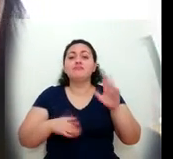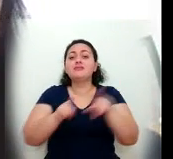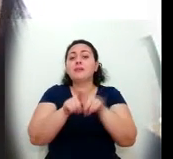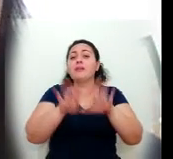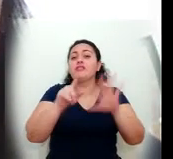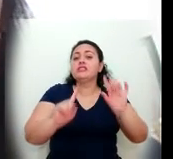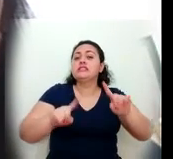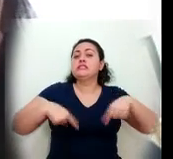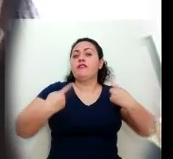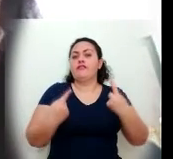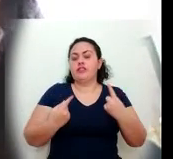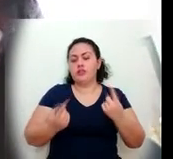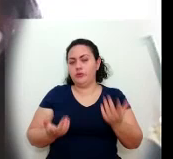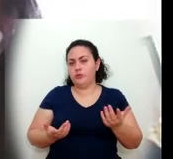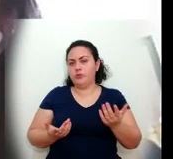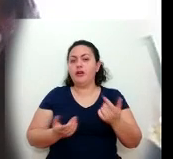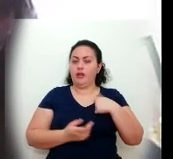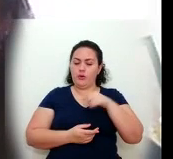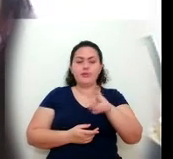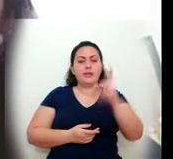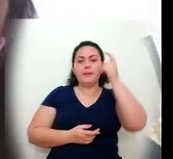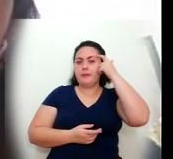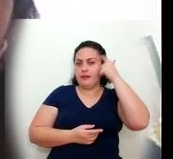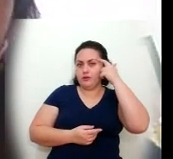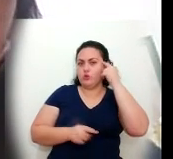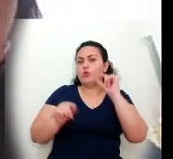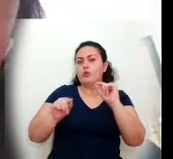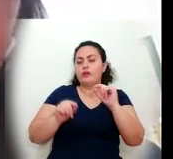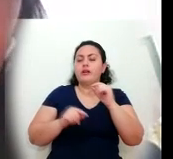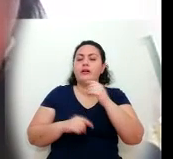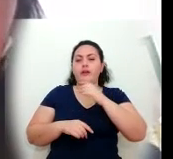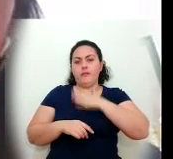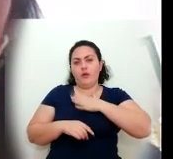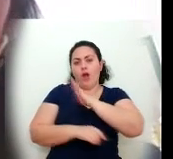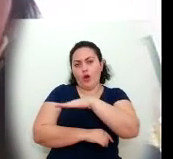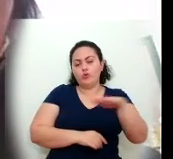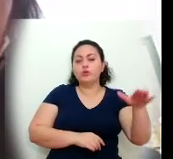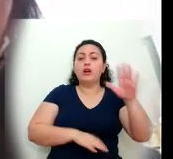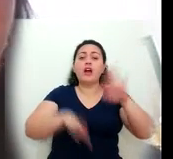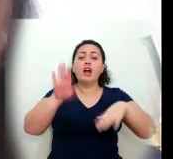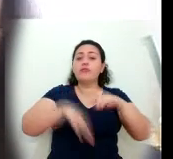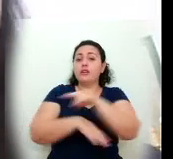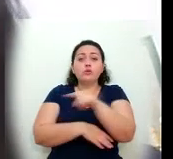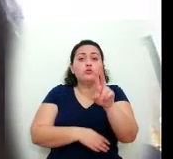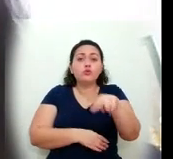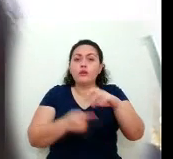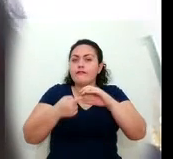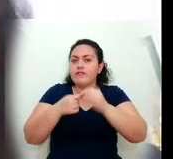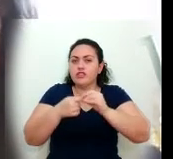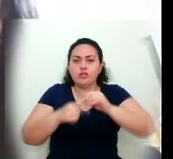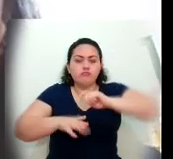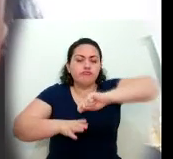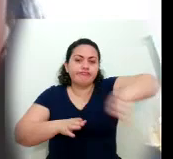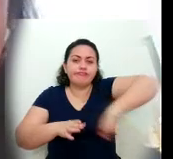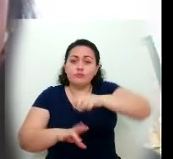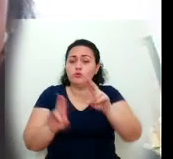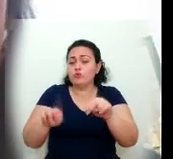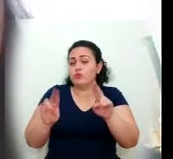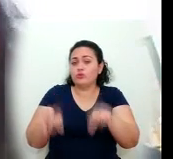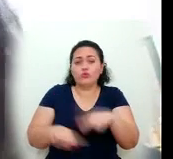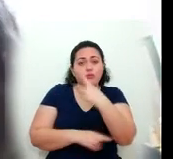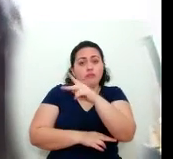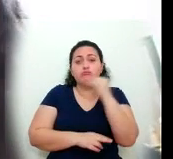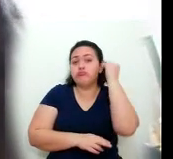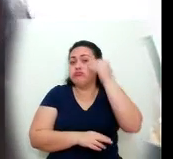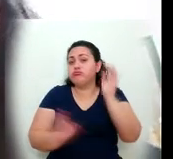coisas que nunca fez, assim. Eu sempre penso muito, né, nos nossos alunos, assim, que às vezes tem gente que nunca fez feijão, né? Na